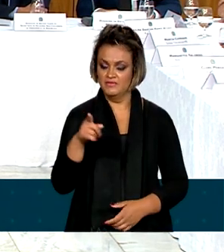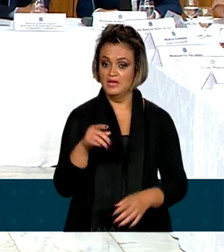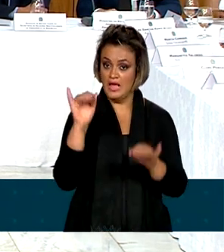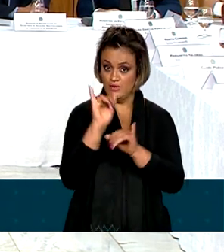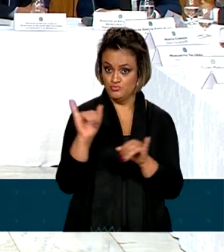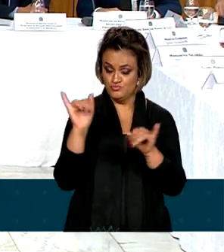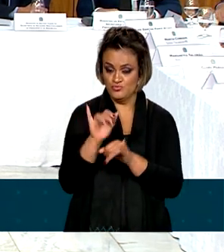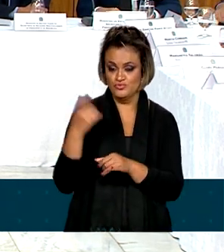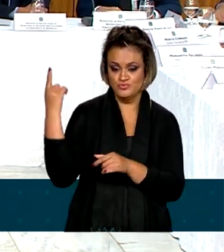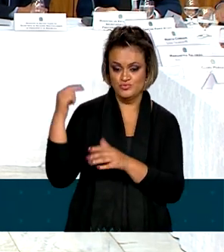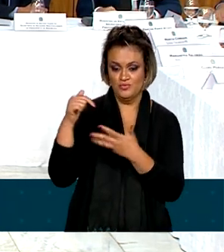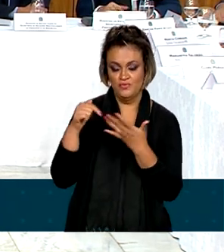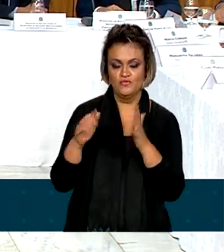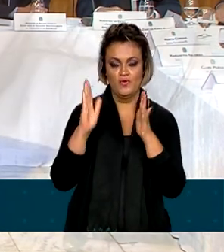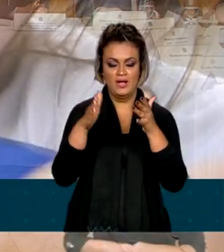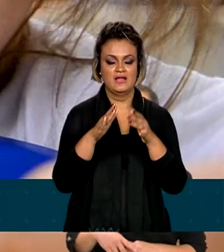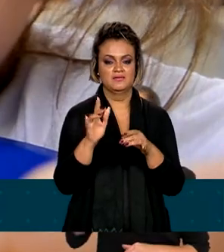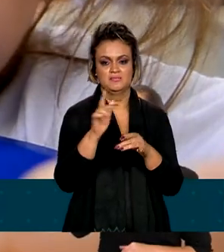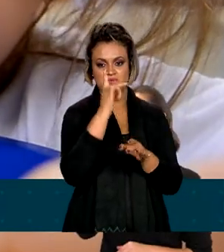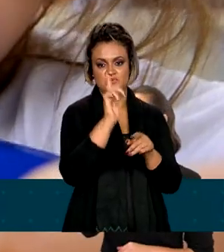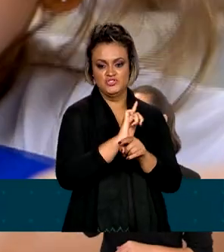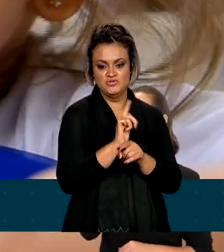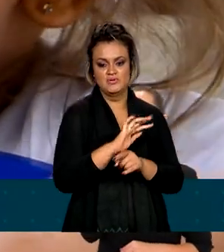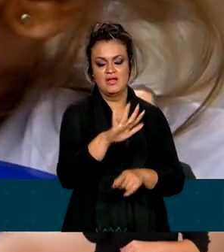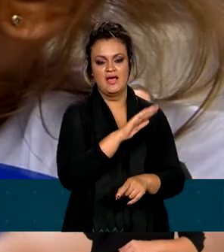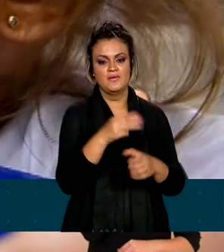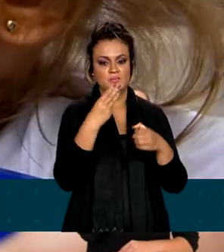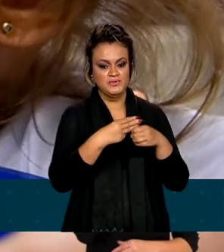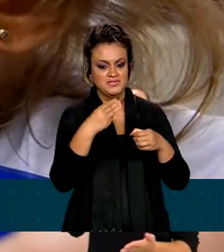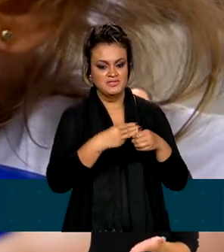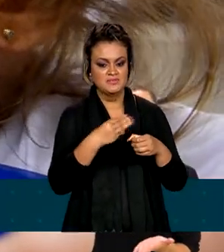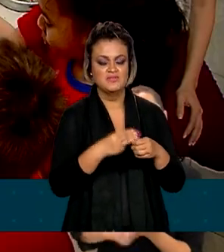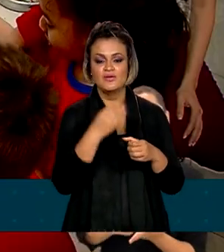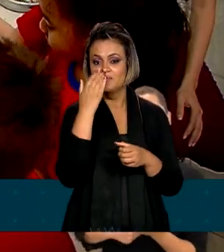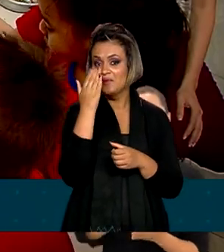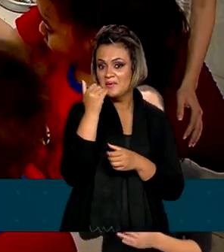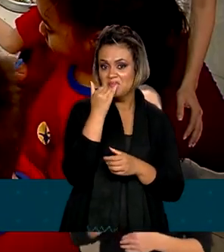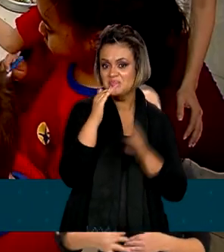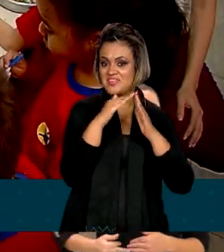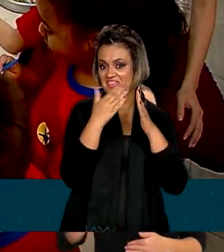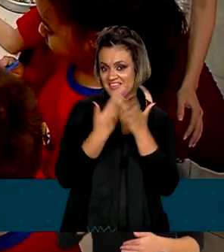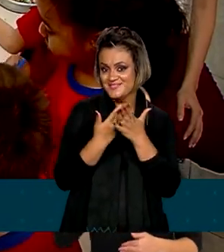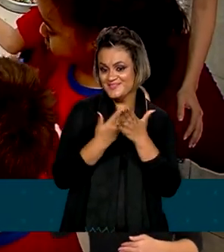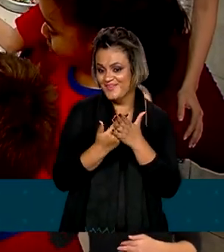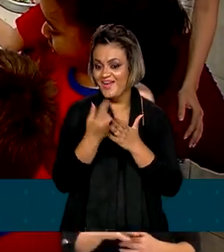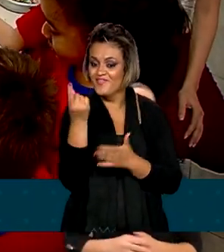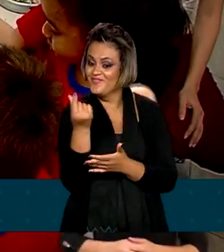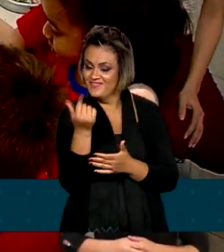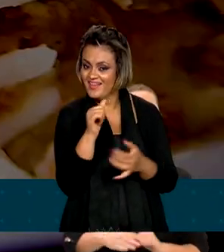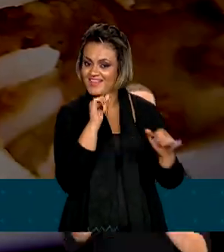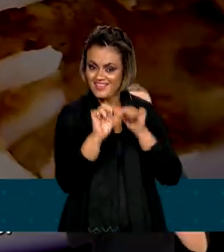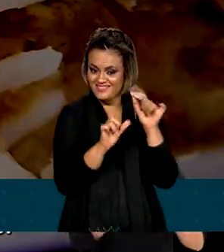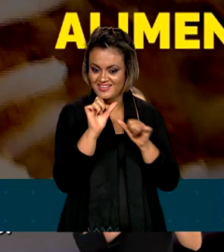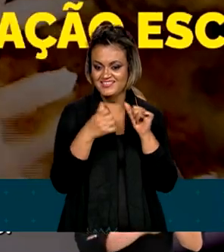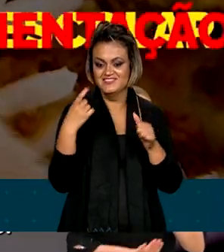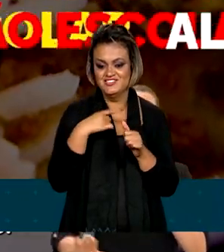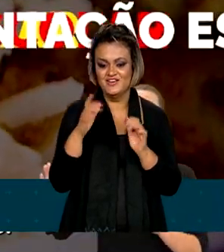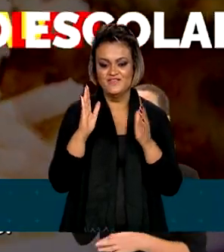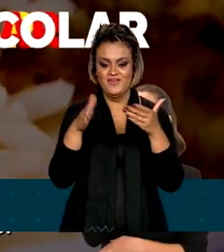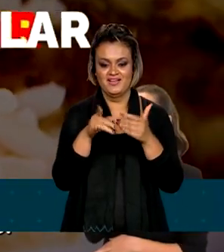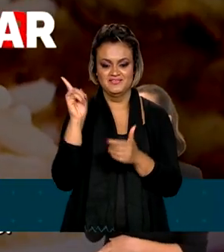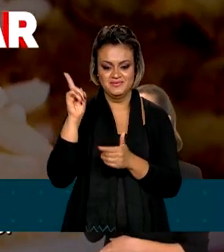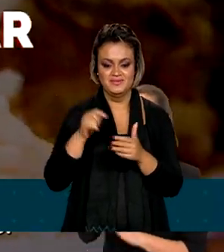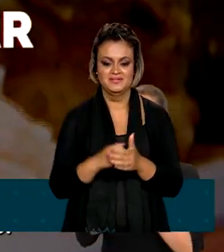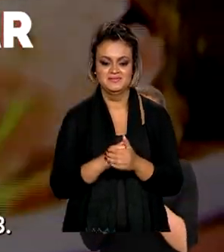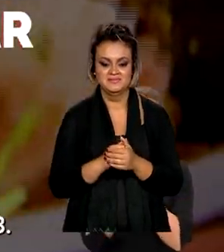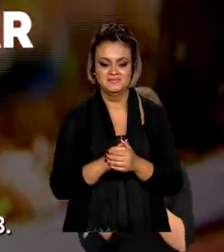serão feitos a gestores municipais sobre a merenda escolar, o reajuste dos valores destinados à merenda